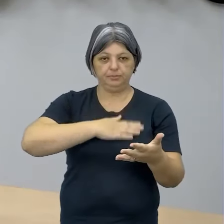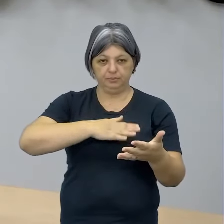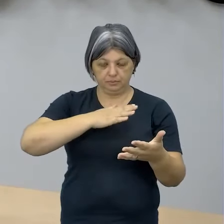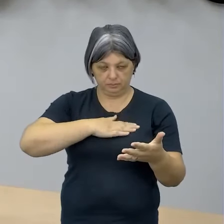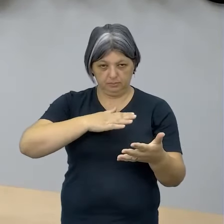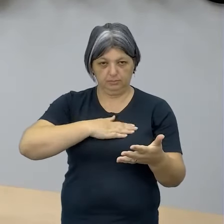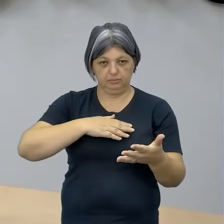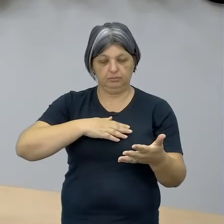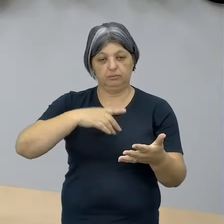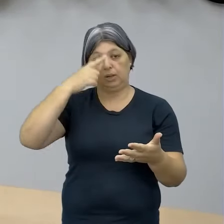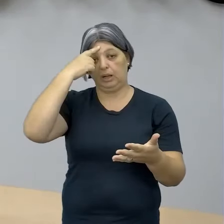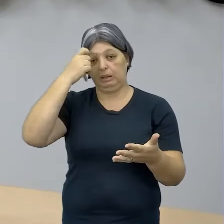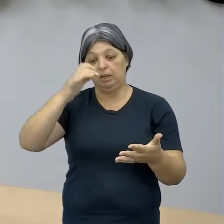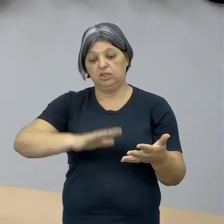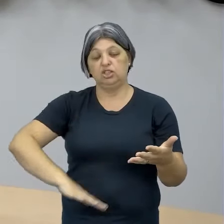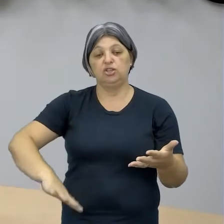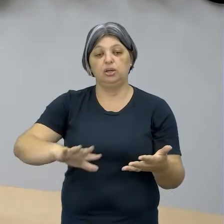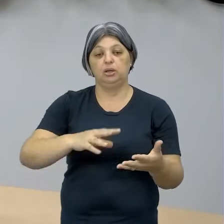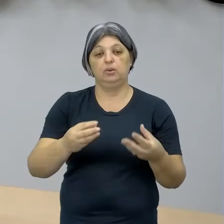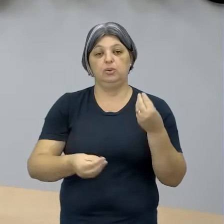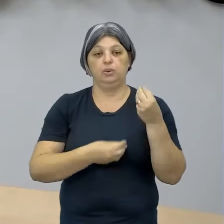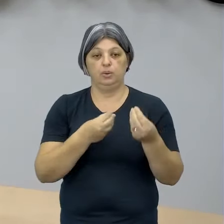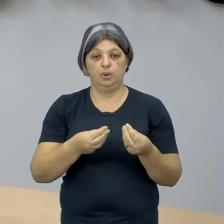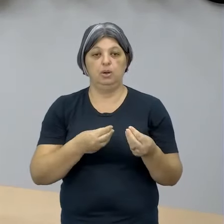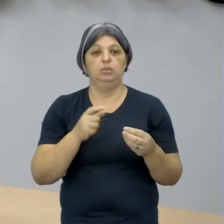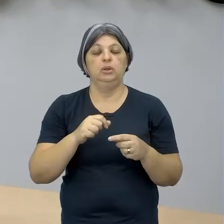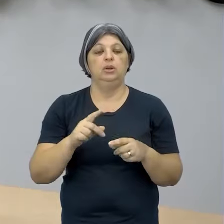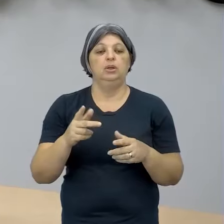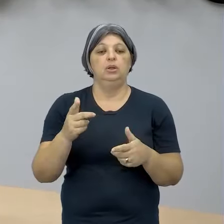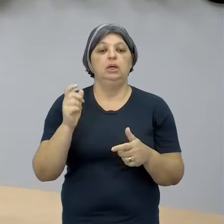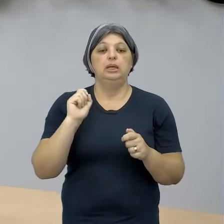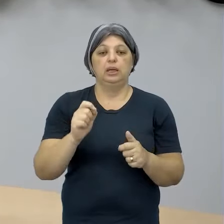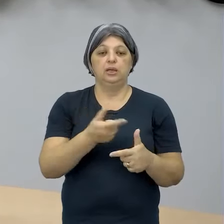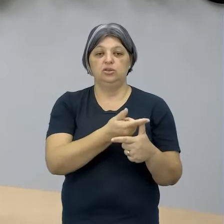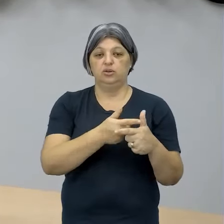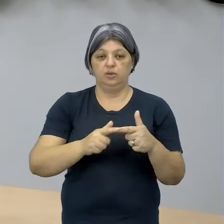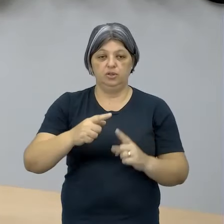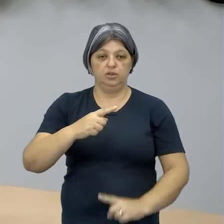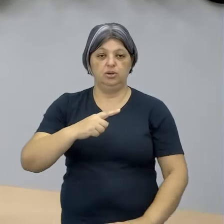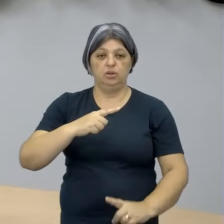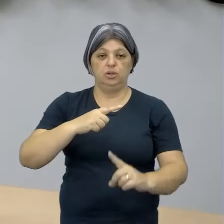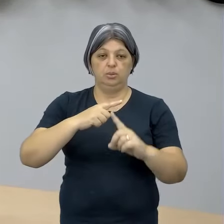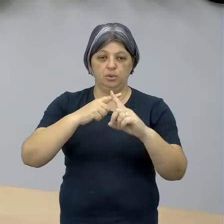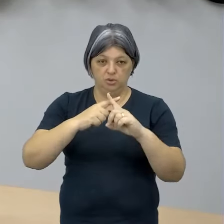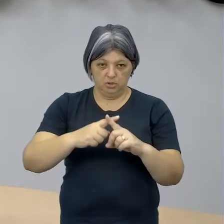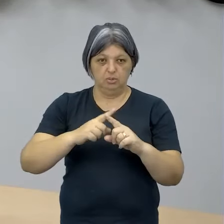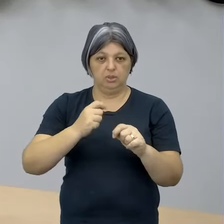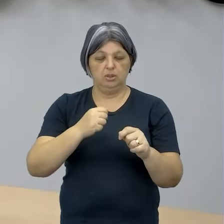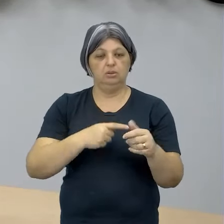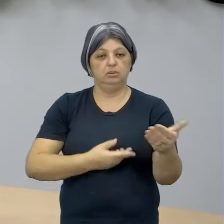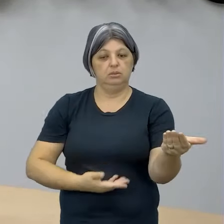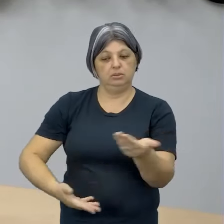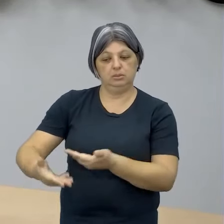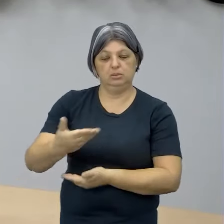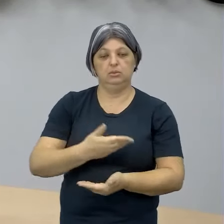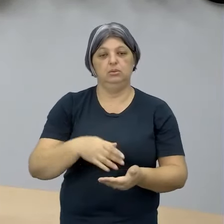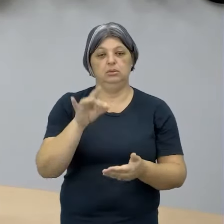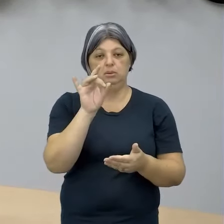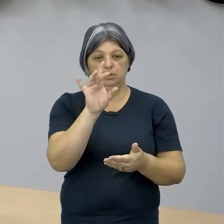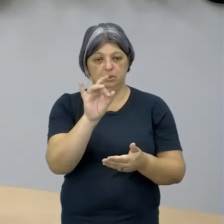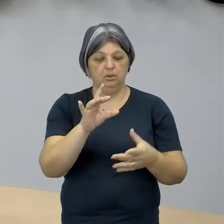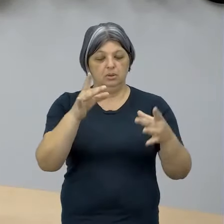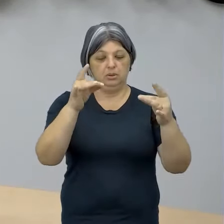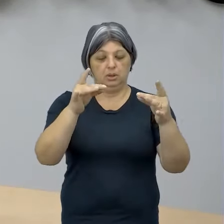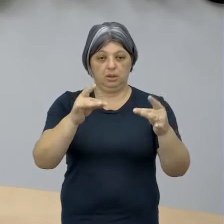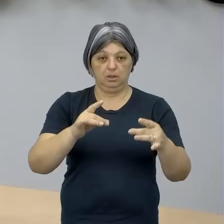geral aí do mapa, do quem divide e multiplica, que ao longo das próximas formações a gente vai destrinchar com vocês cada pedacinho dele.